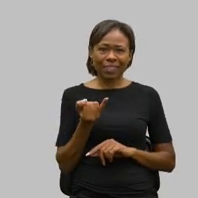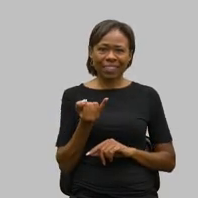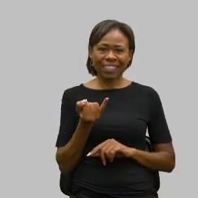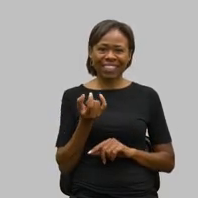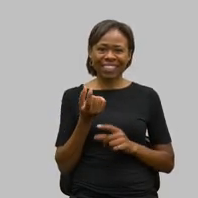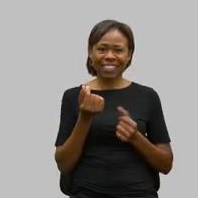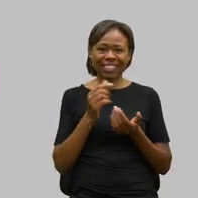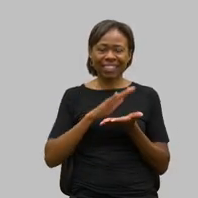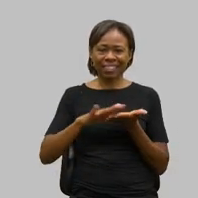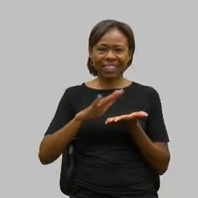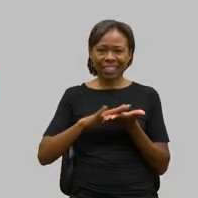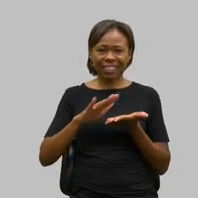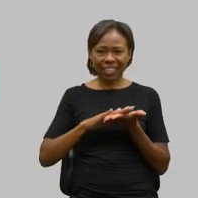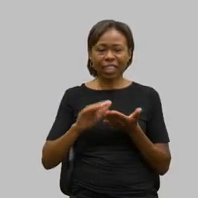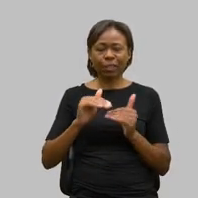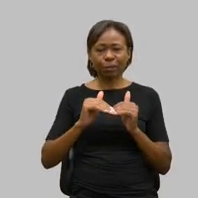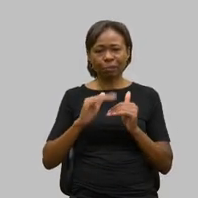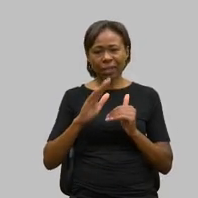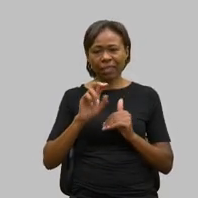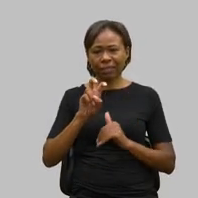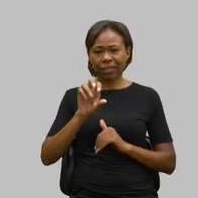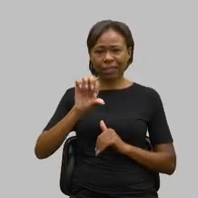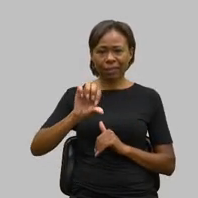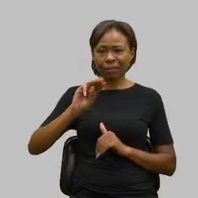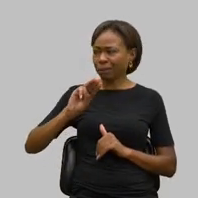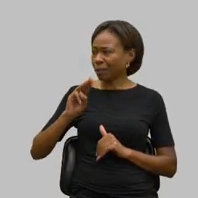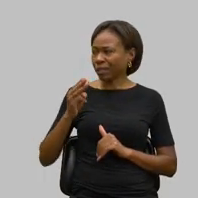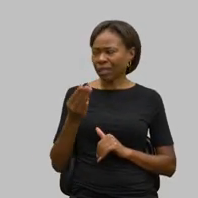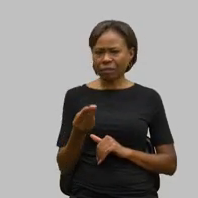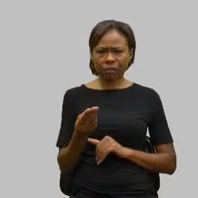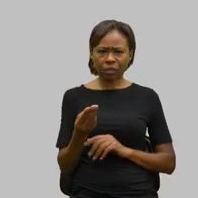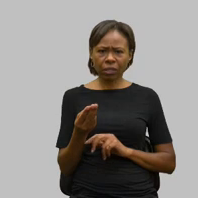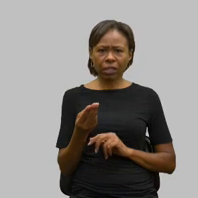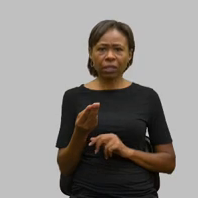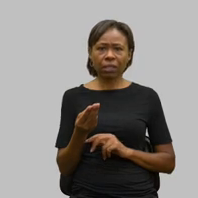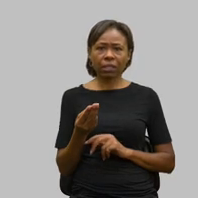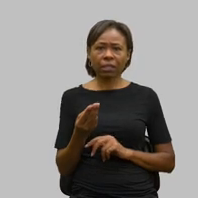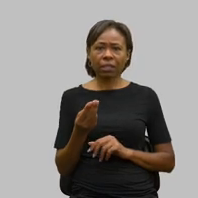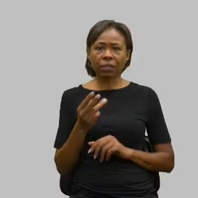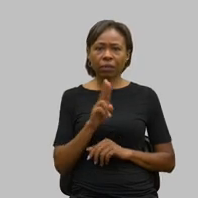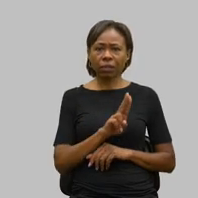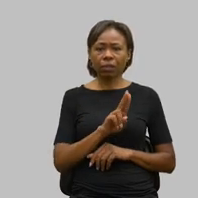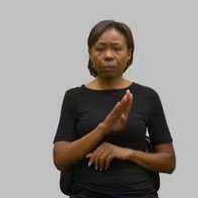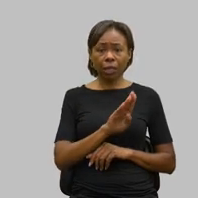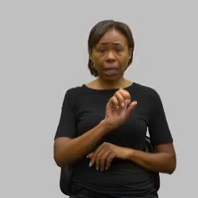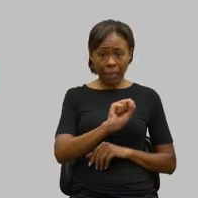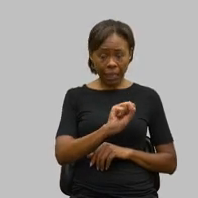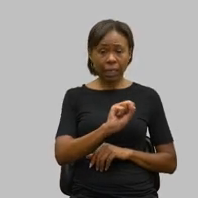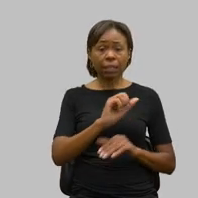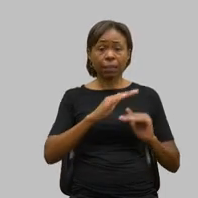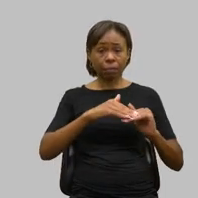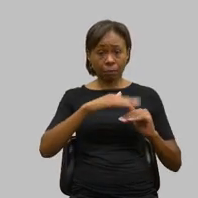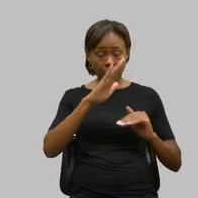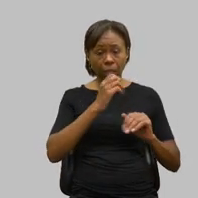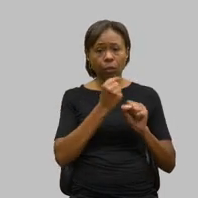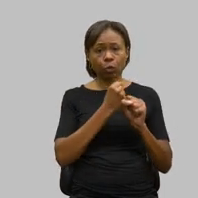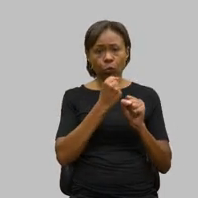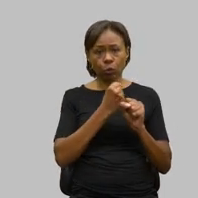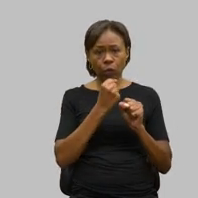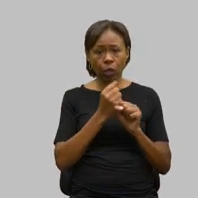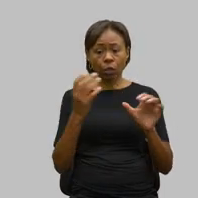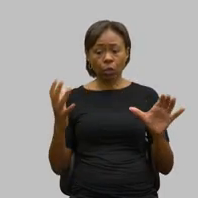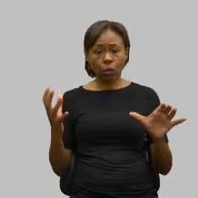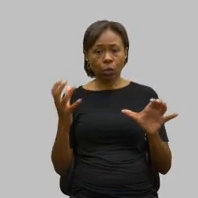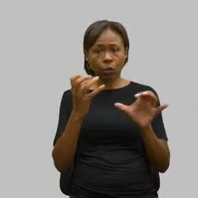mais 59 milhões. E são mais 296 UBSs em construção, com investimento 621 milhões. Somando esses dois aí,